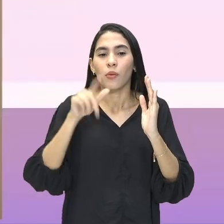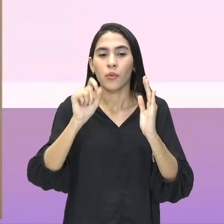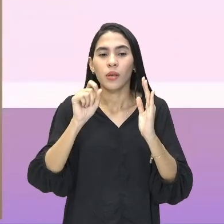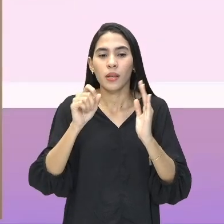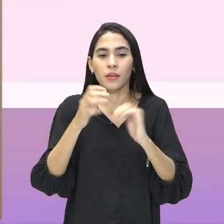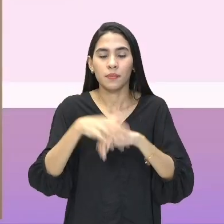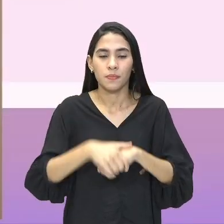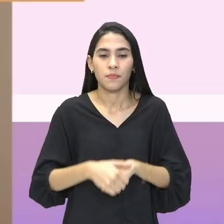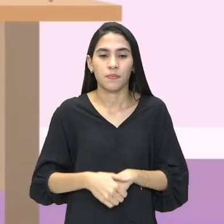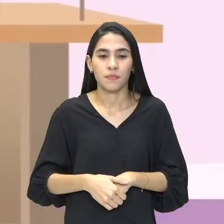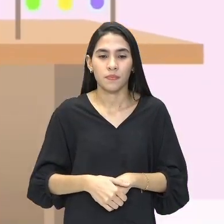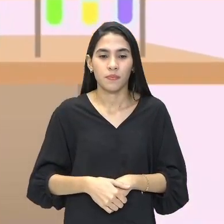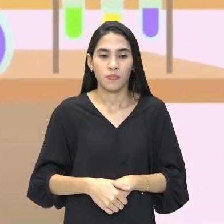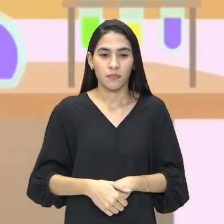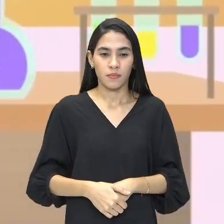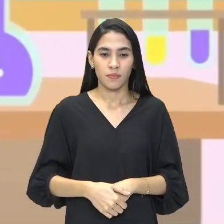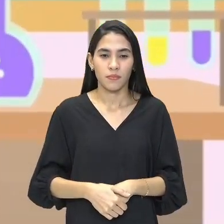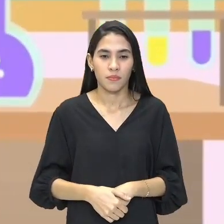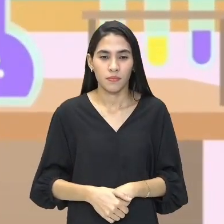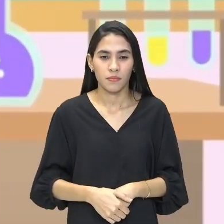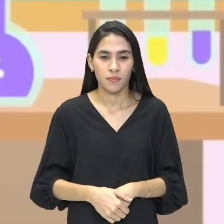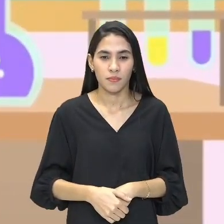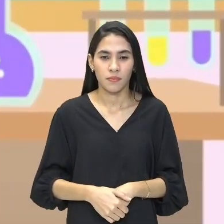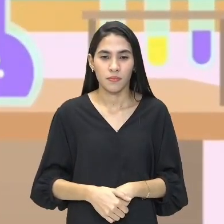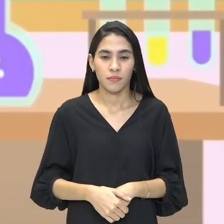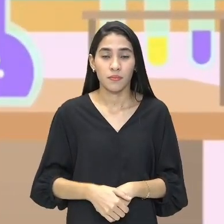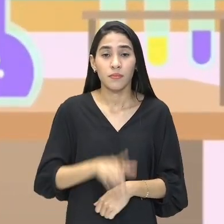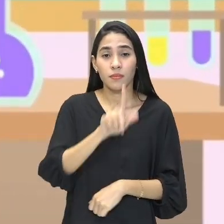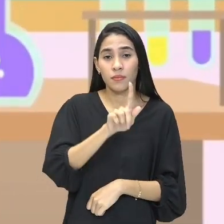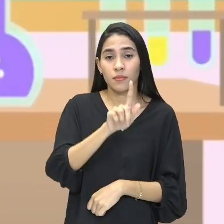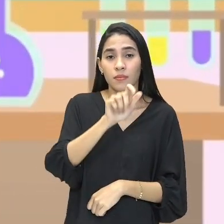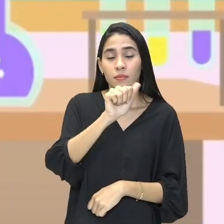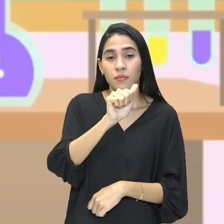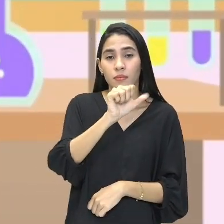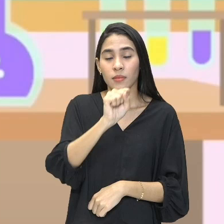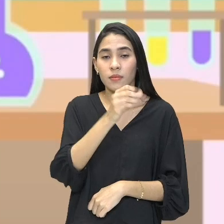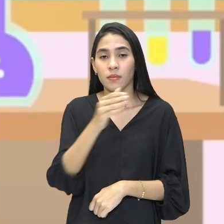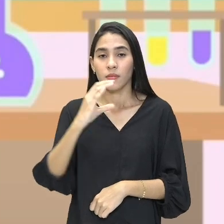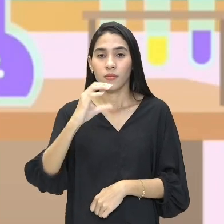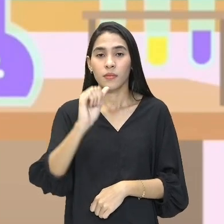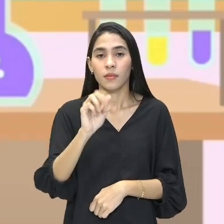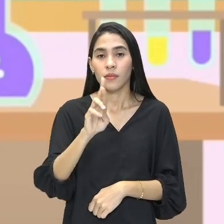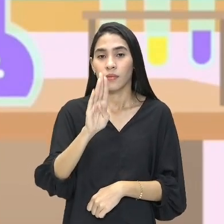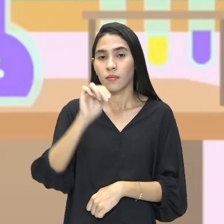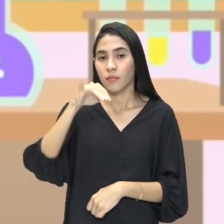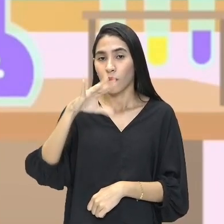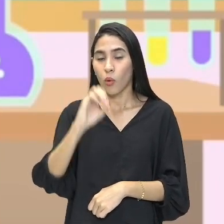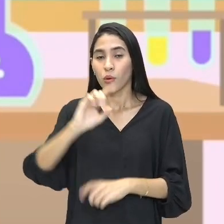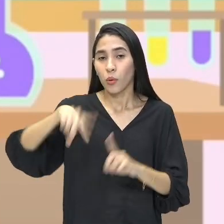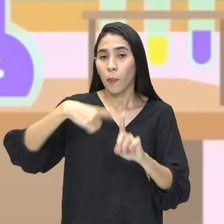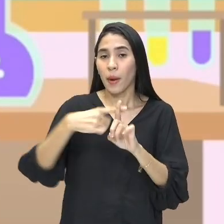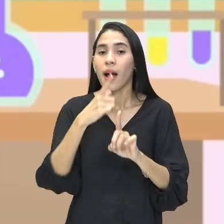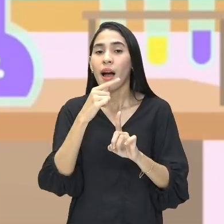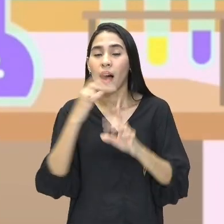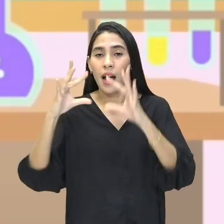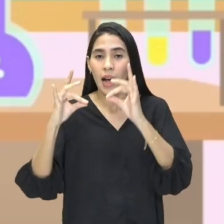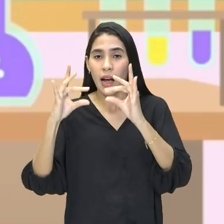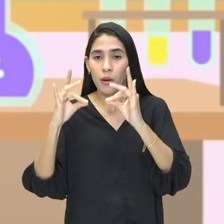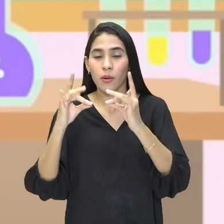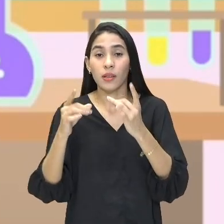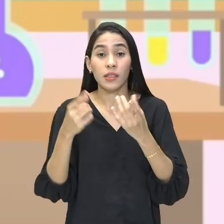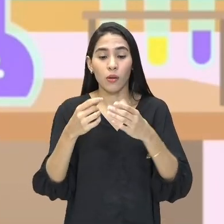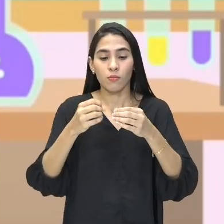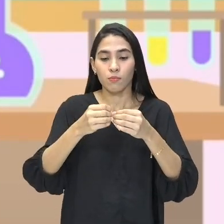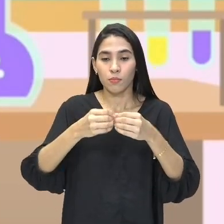gente, é o gás carbônico e a água. E essa reação aí,